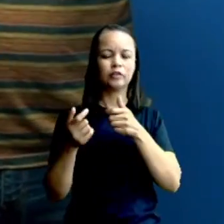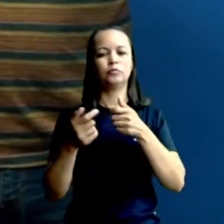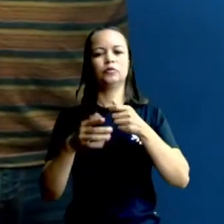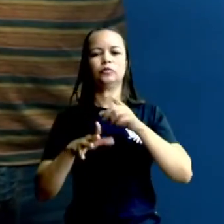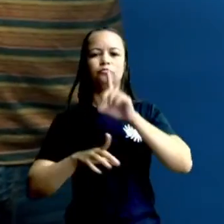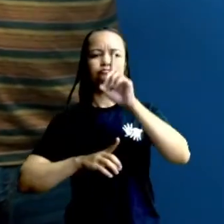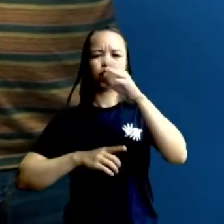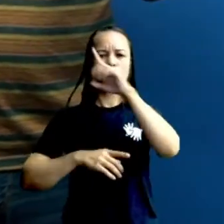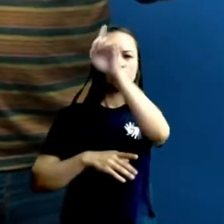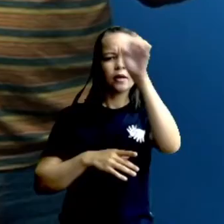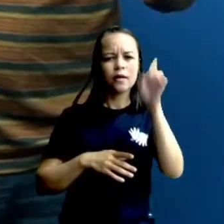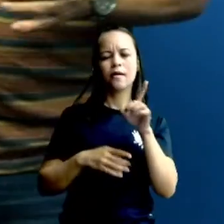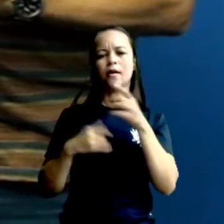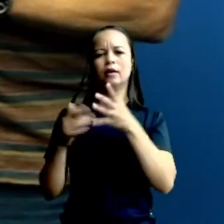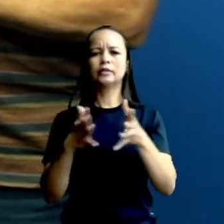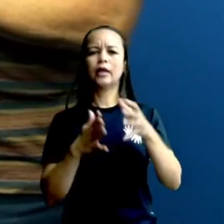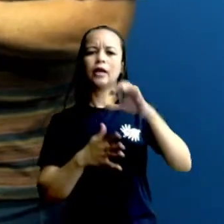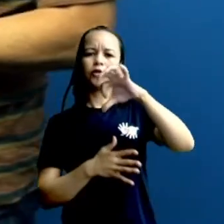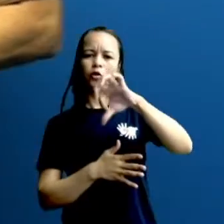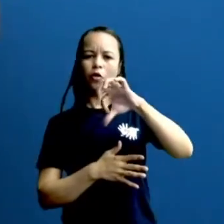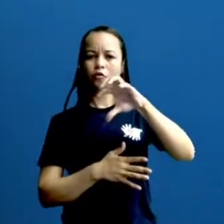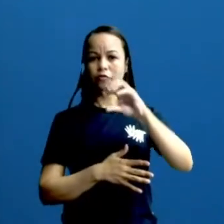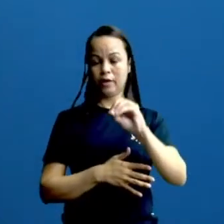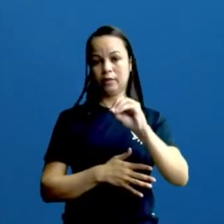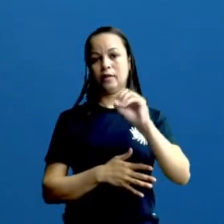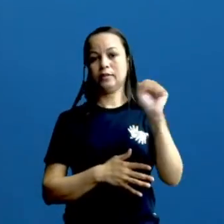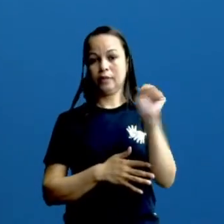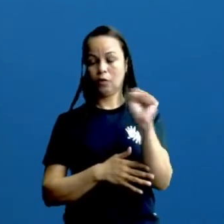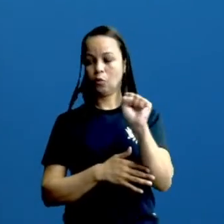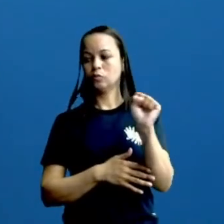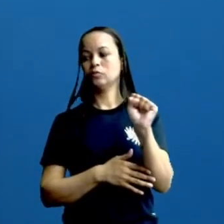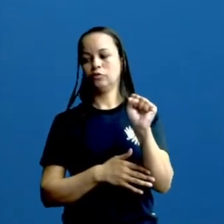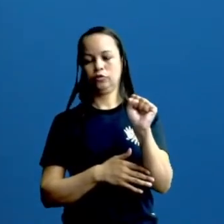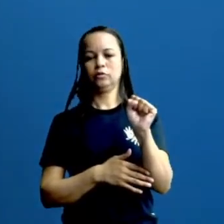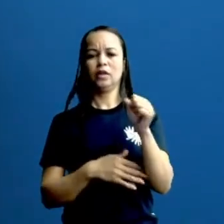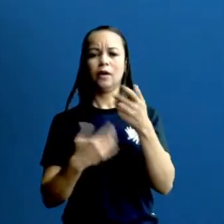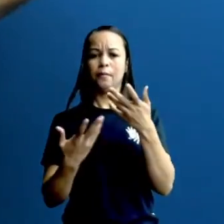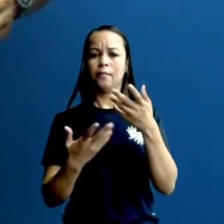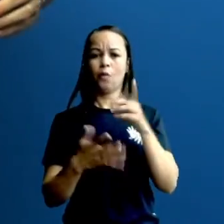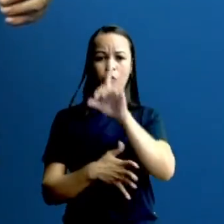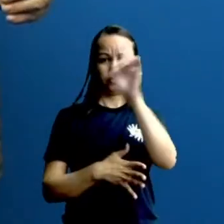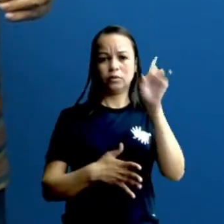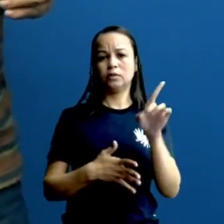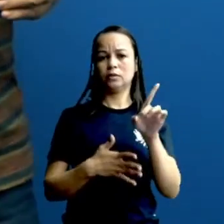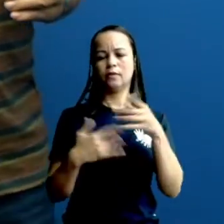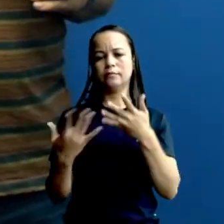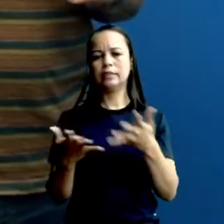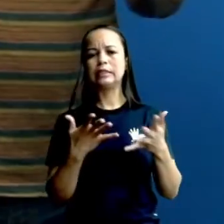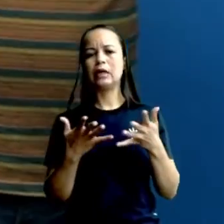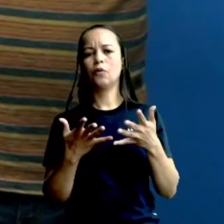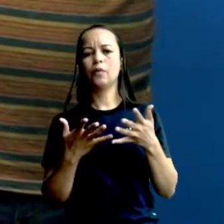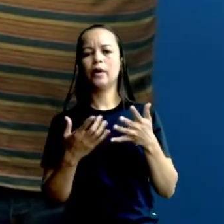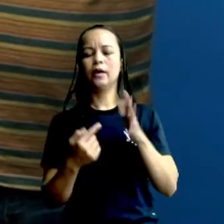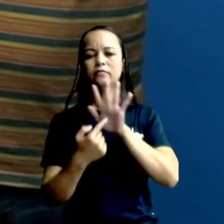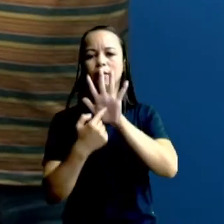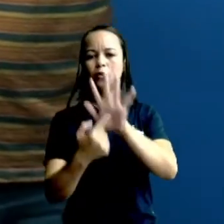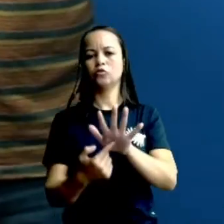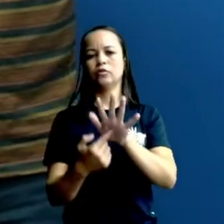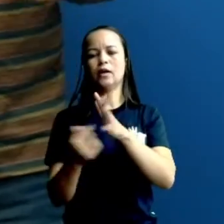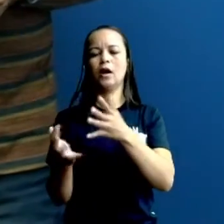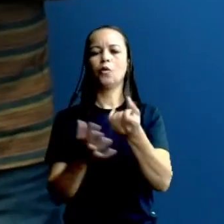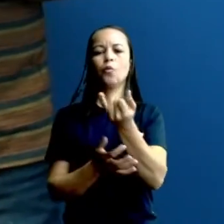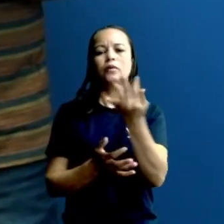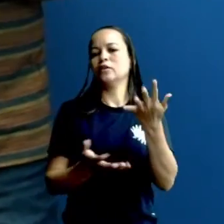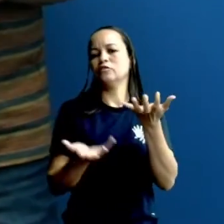por dia. Ele tem 90 segundos, nesse primeiro exemplo aqui, ó. Ele tem 90 segundos por dia. Ele vai aparecer lá